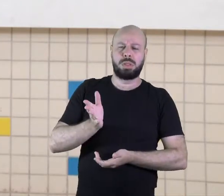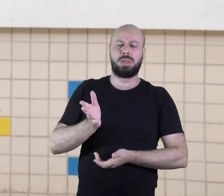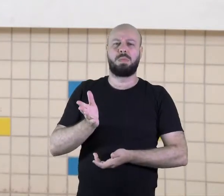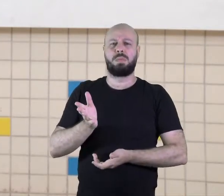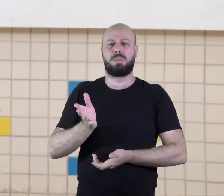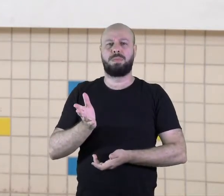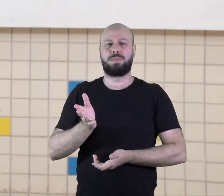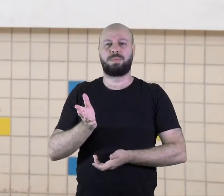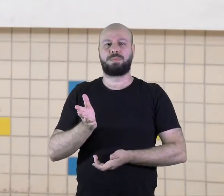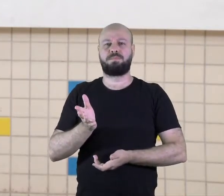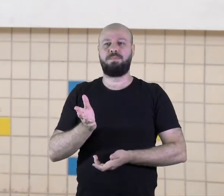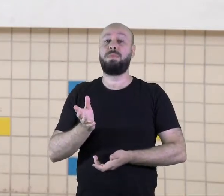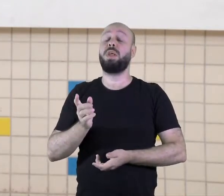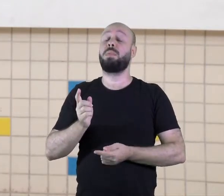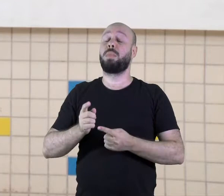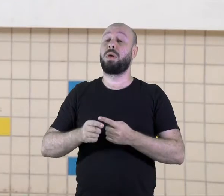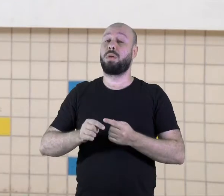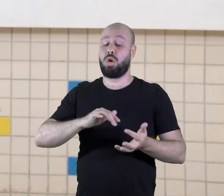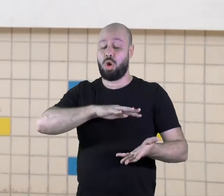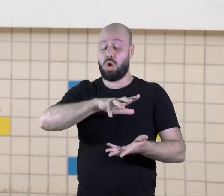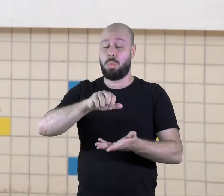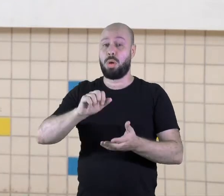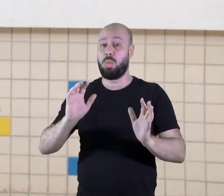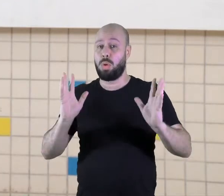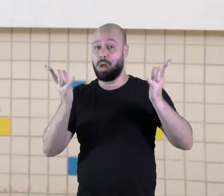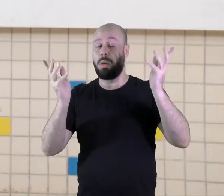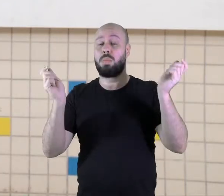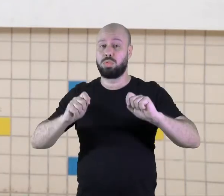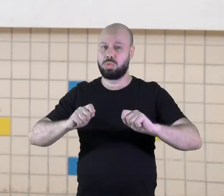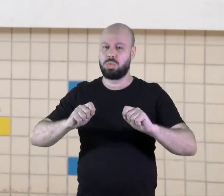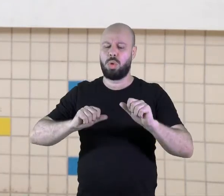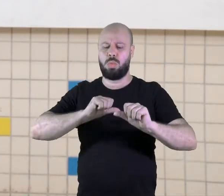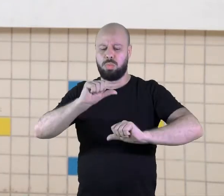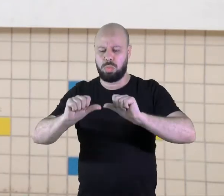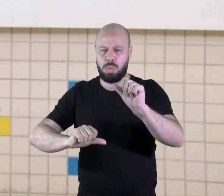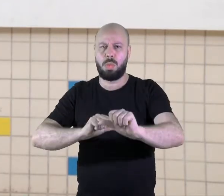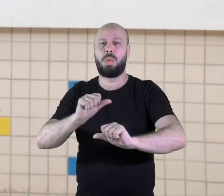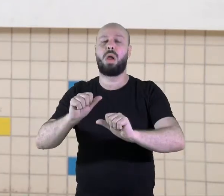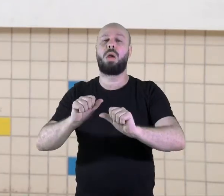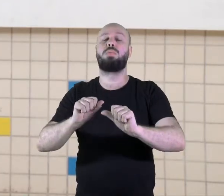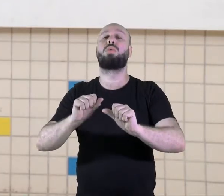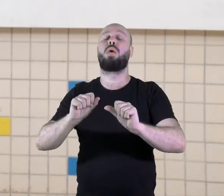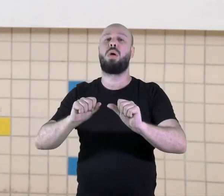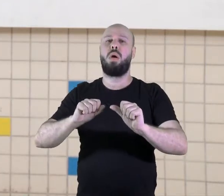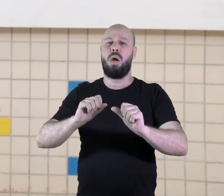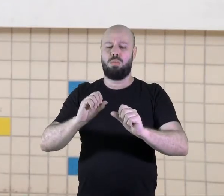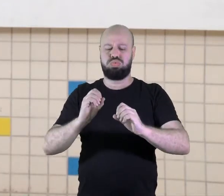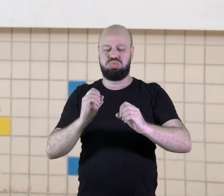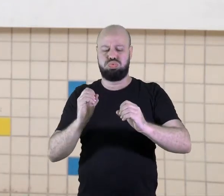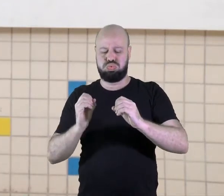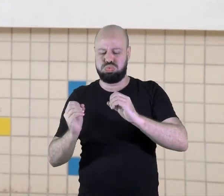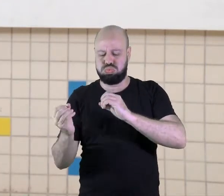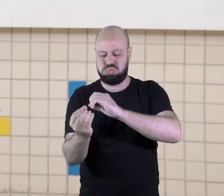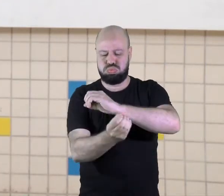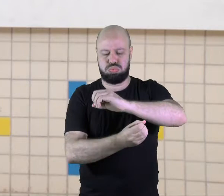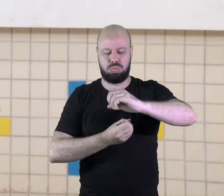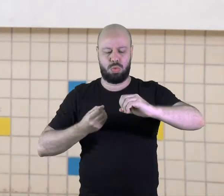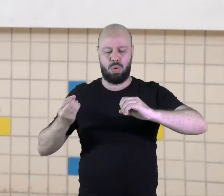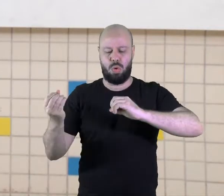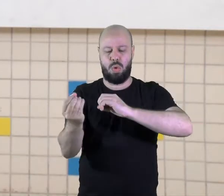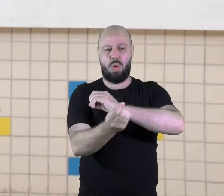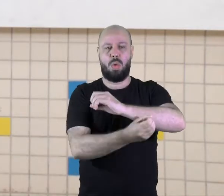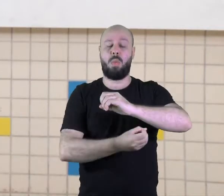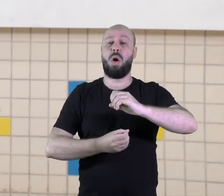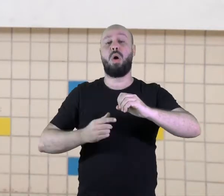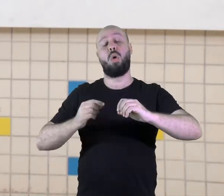o clima na Terra ele pode mudar em razão do movimento da Terra em redor do Sol ou de mudanças no